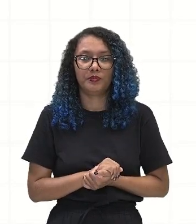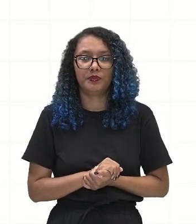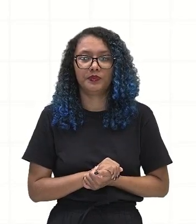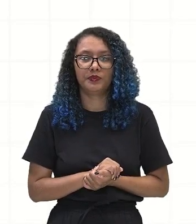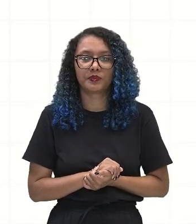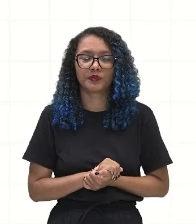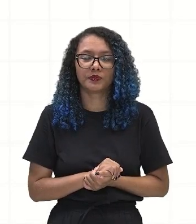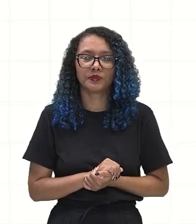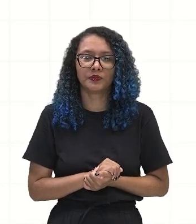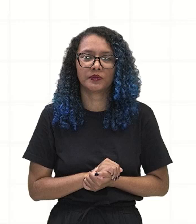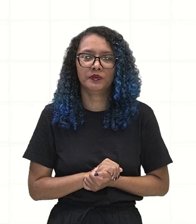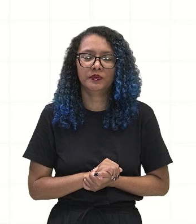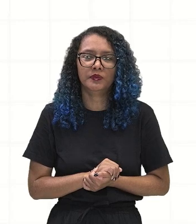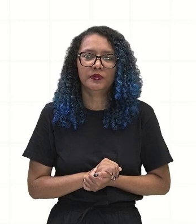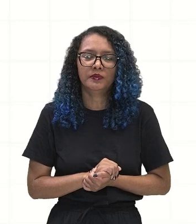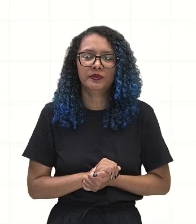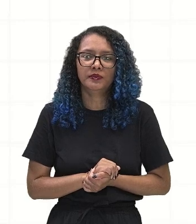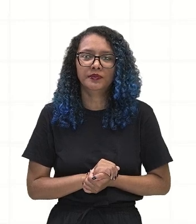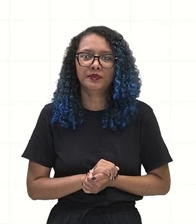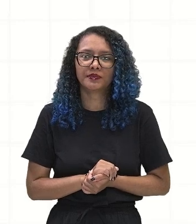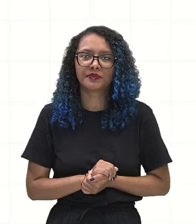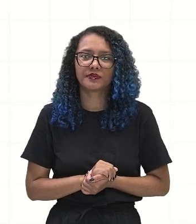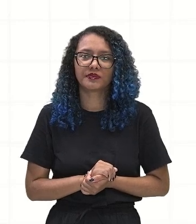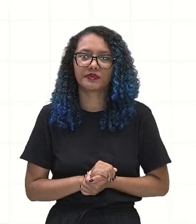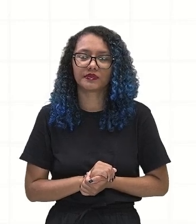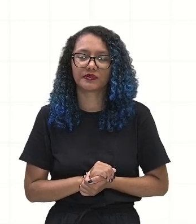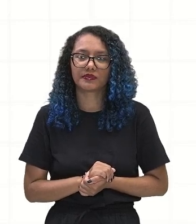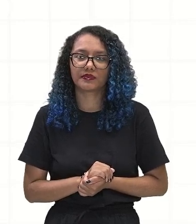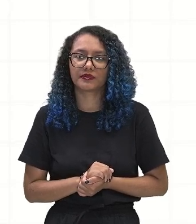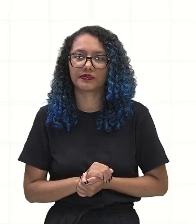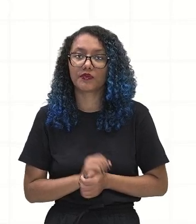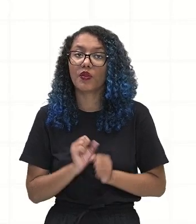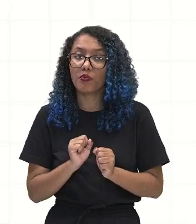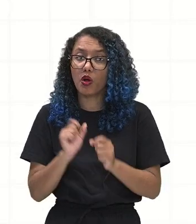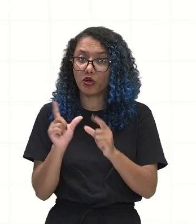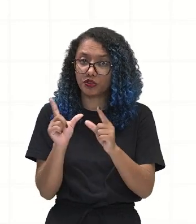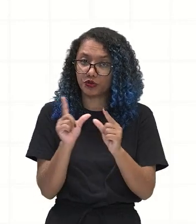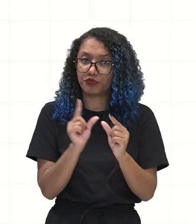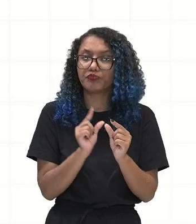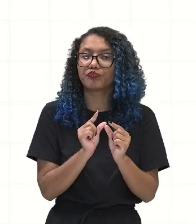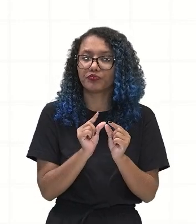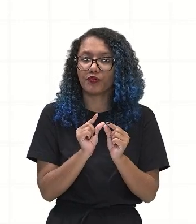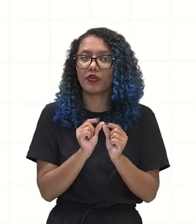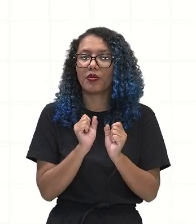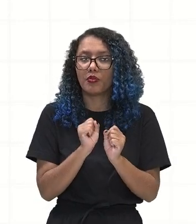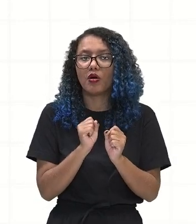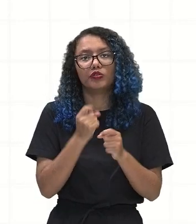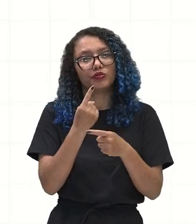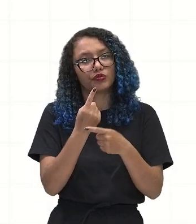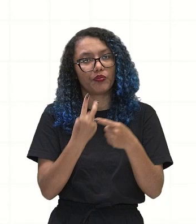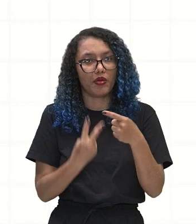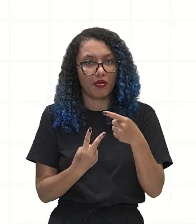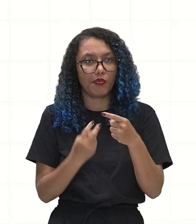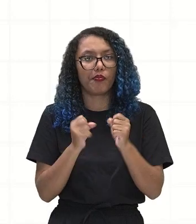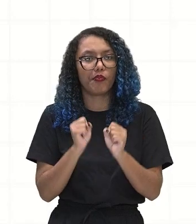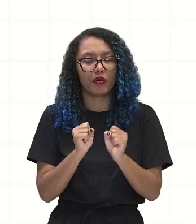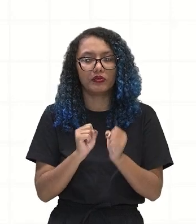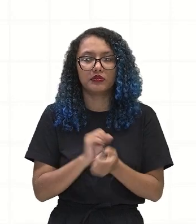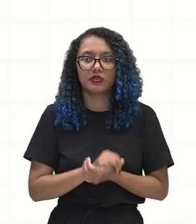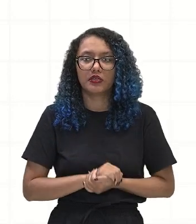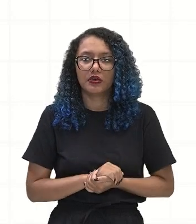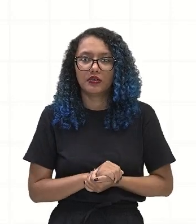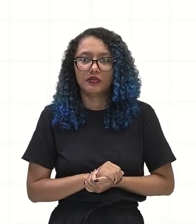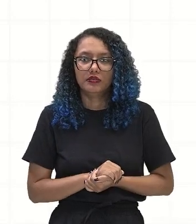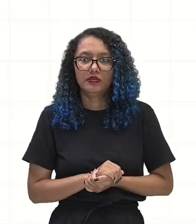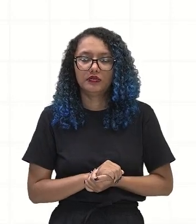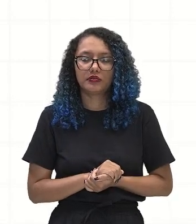vamos simplificar essa fração, também podemos lembrar, né, de 1/2, né?